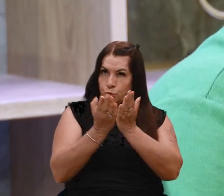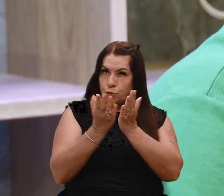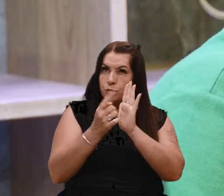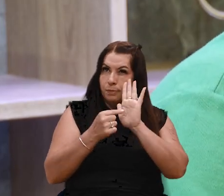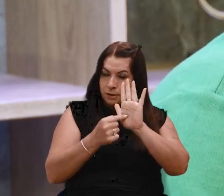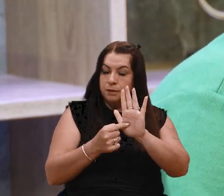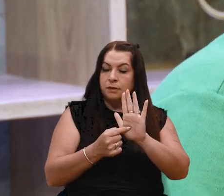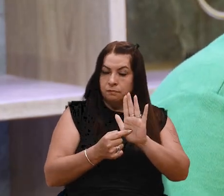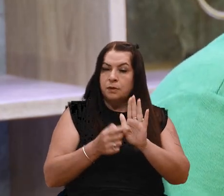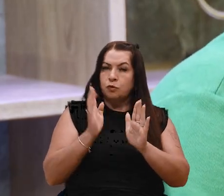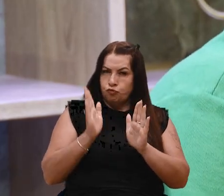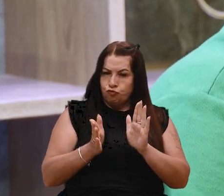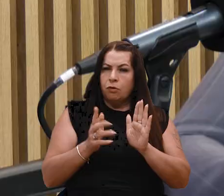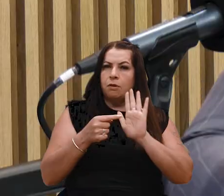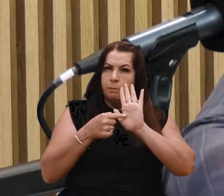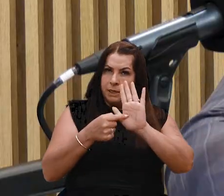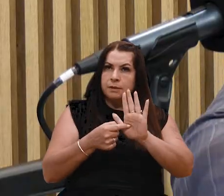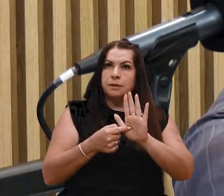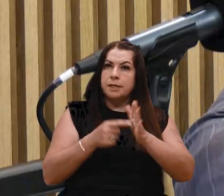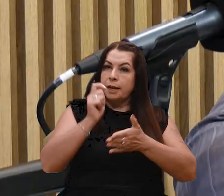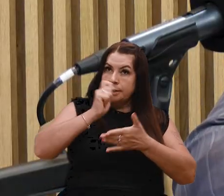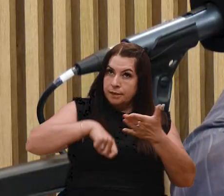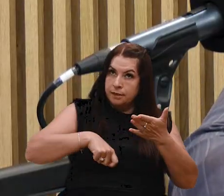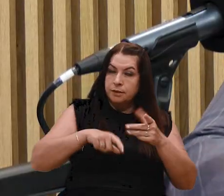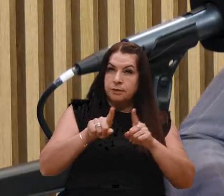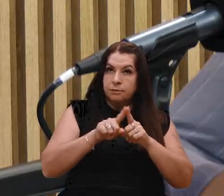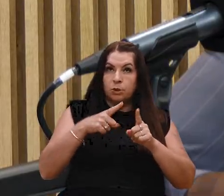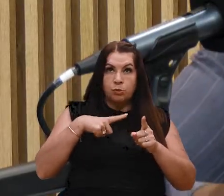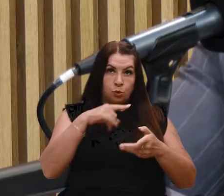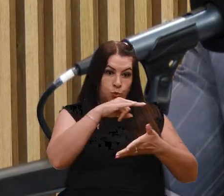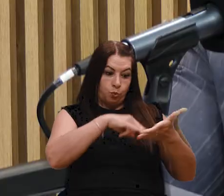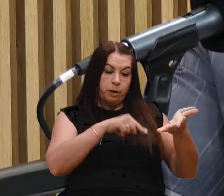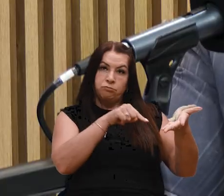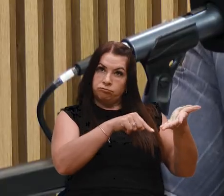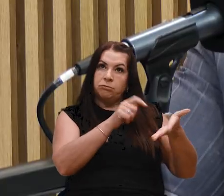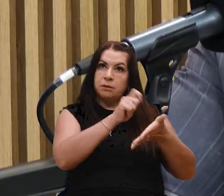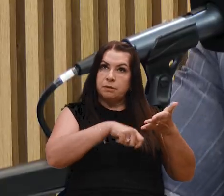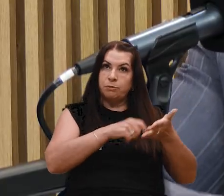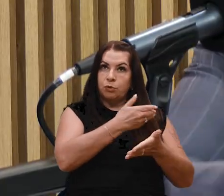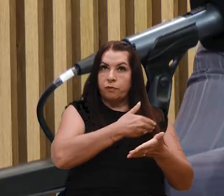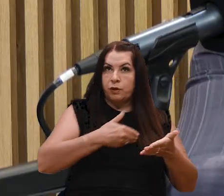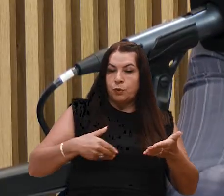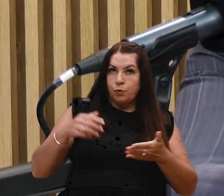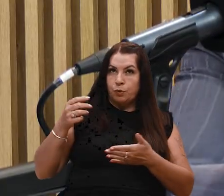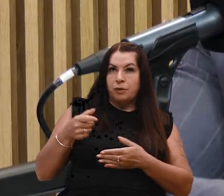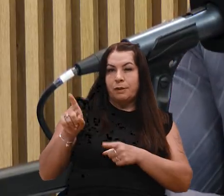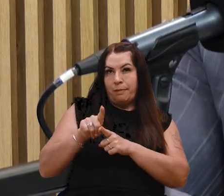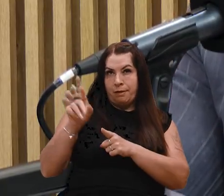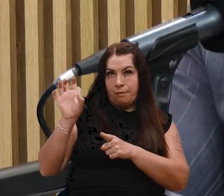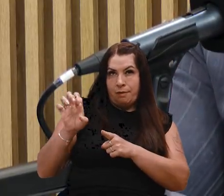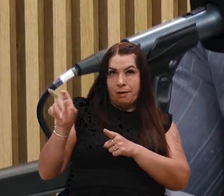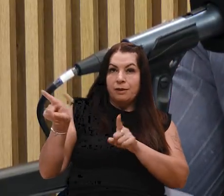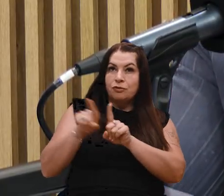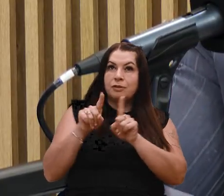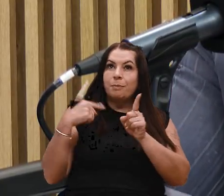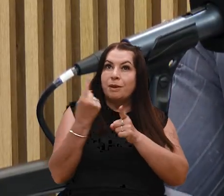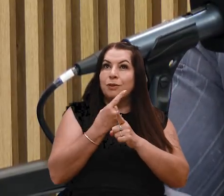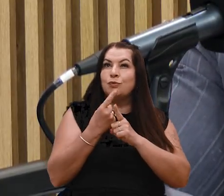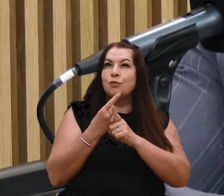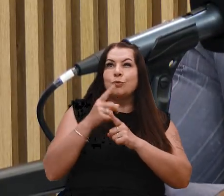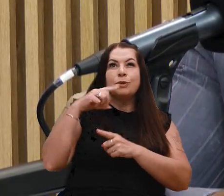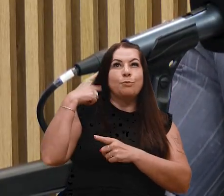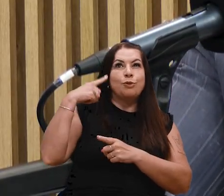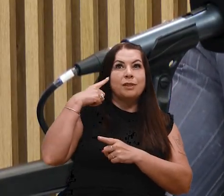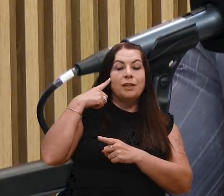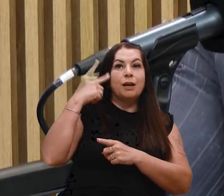apresentado. Já foram apontadas, né, e assinadas, até tenho aqui o documento assinado pelo governador Eduardo Leite, deputado assinou na época